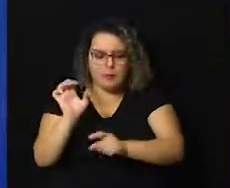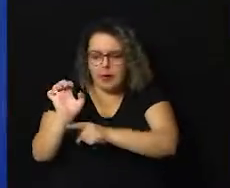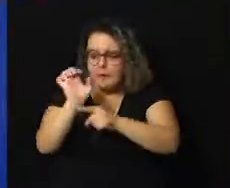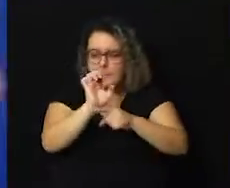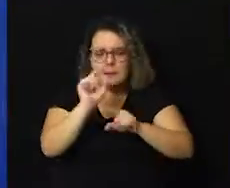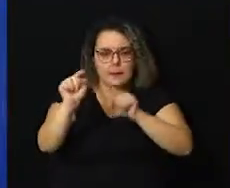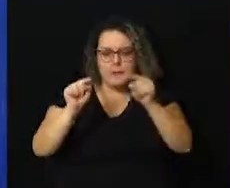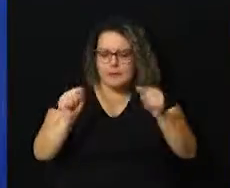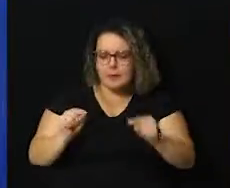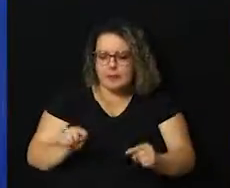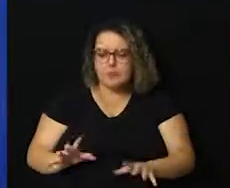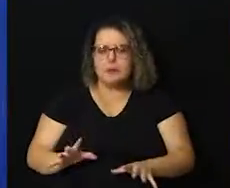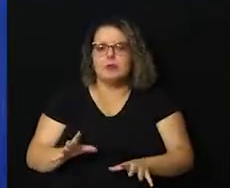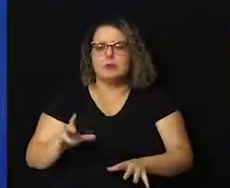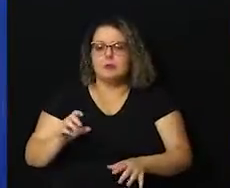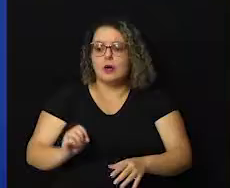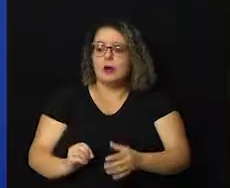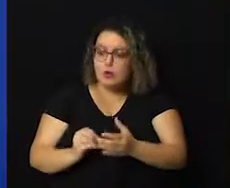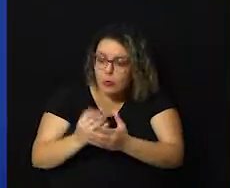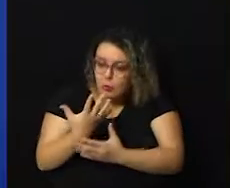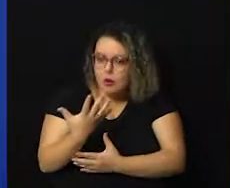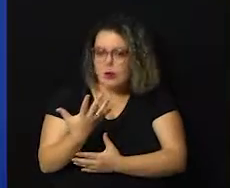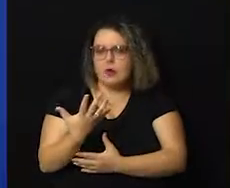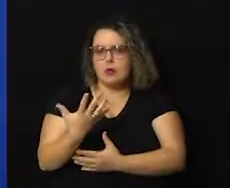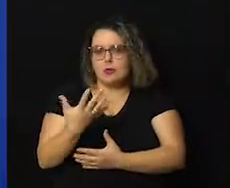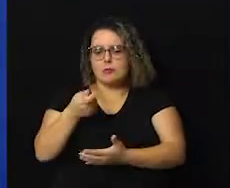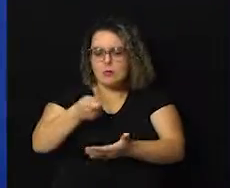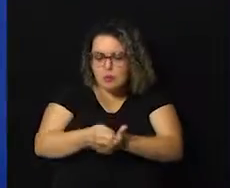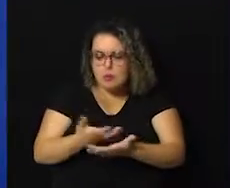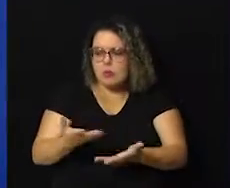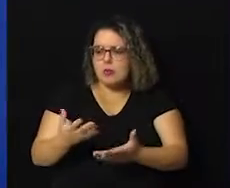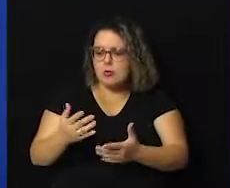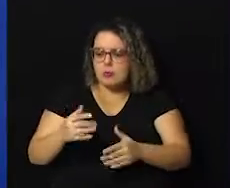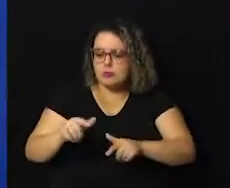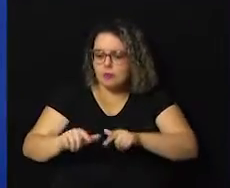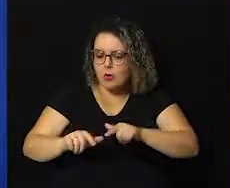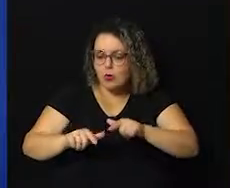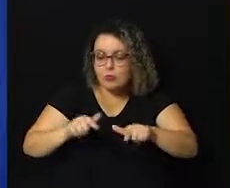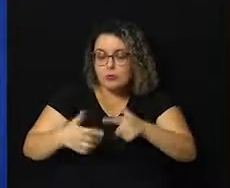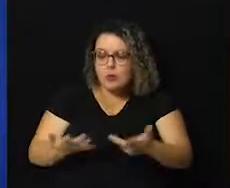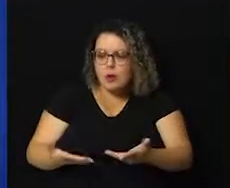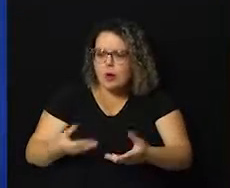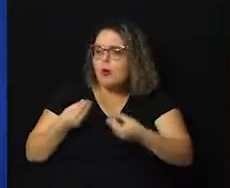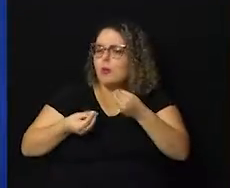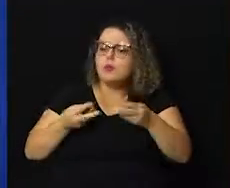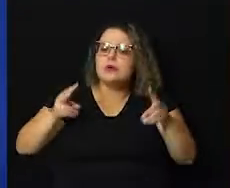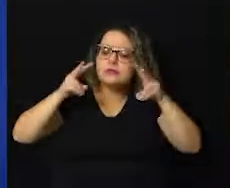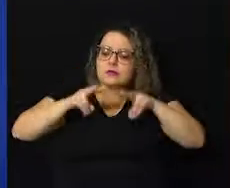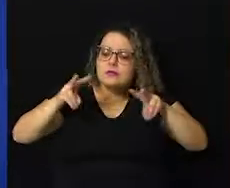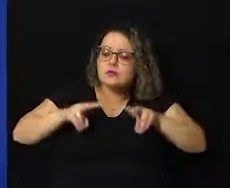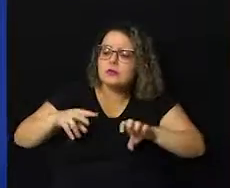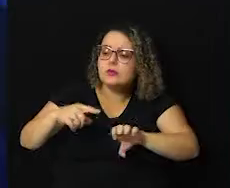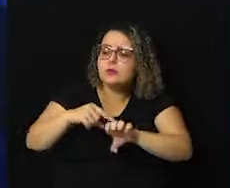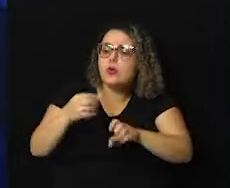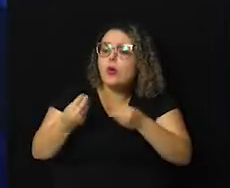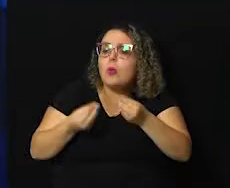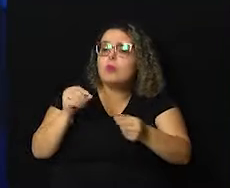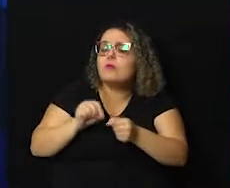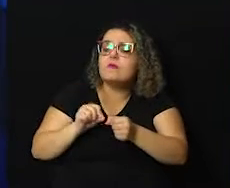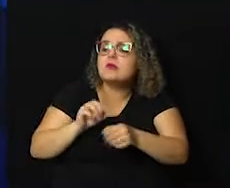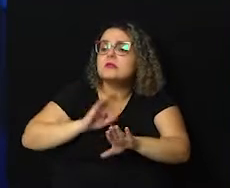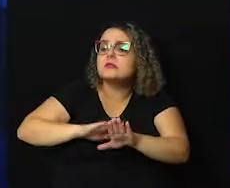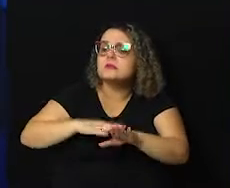em tal estado vai realizar o trabalho como que você está formatando tudo isso do ponto de o Arial